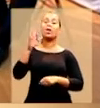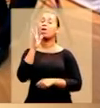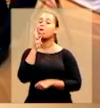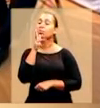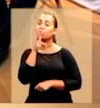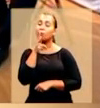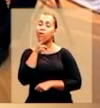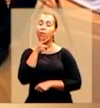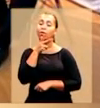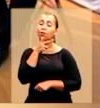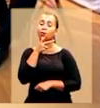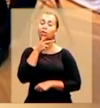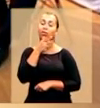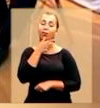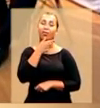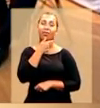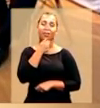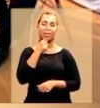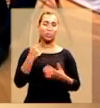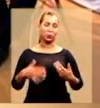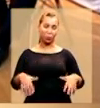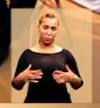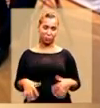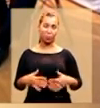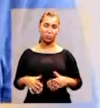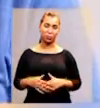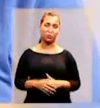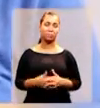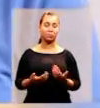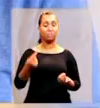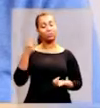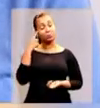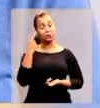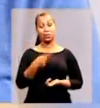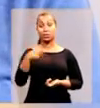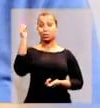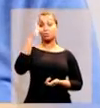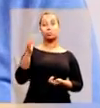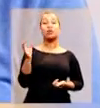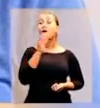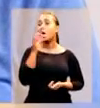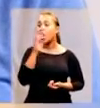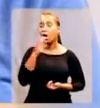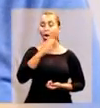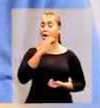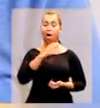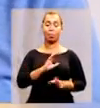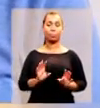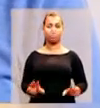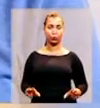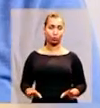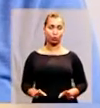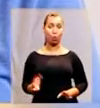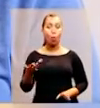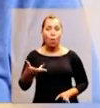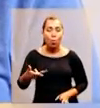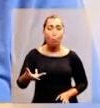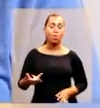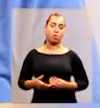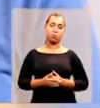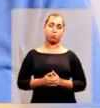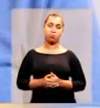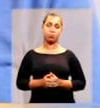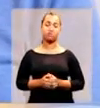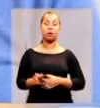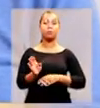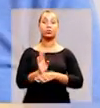madorrento, é lento pra caramba. Ou eu imagino que ainda seja assim. A televisão brasileira é rapidíssima, é de uma violência, é de uma rapidez